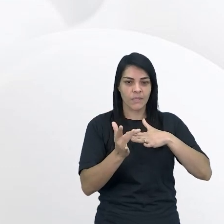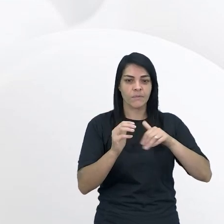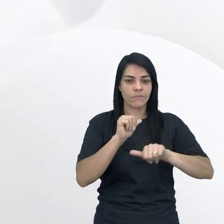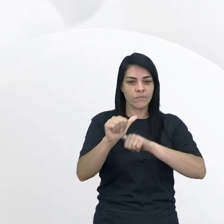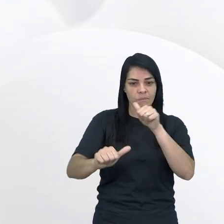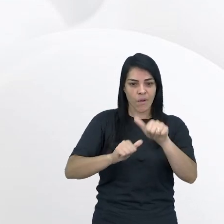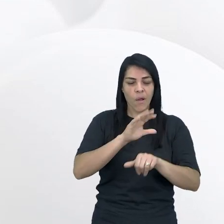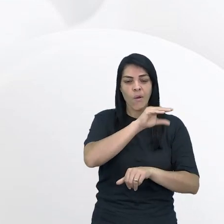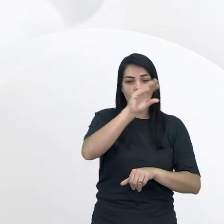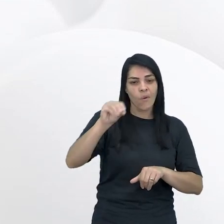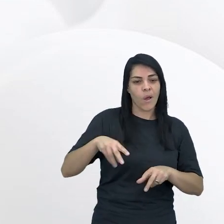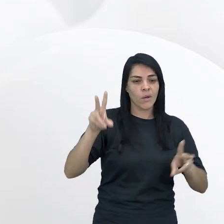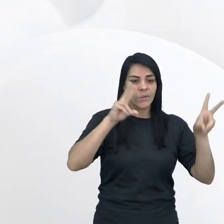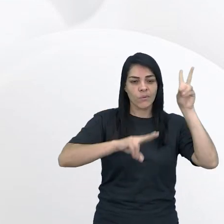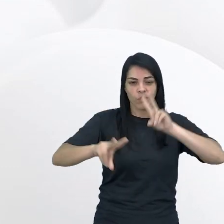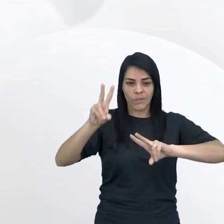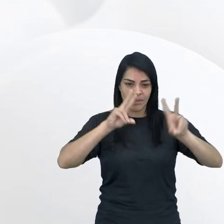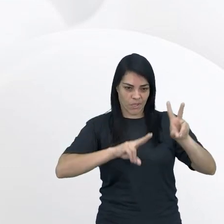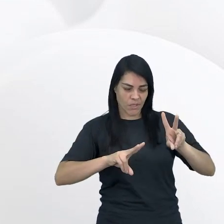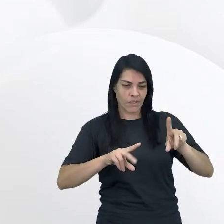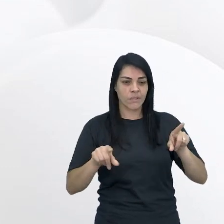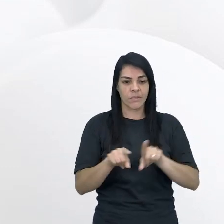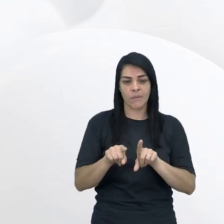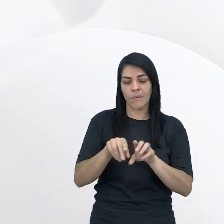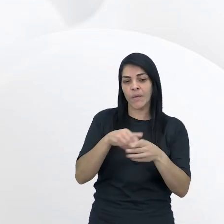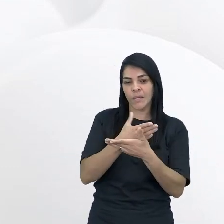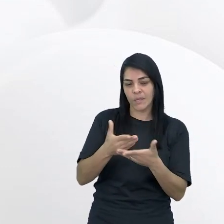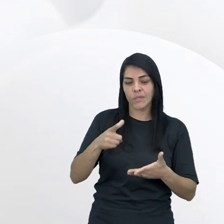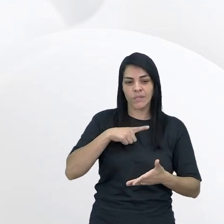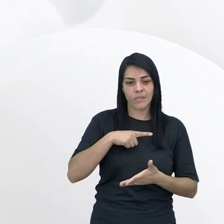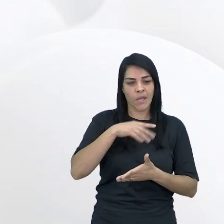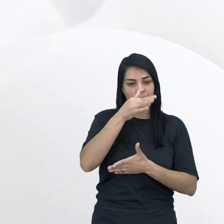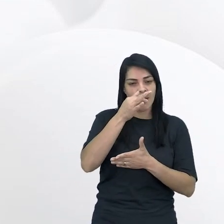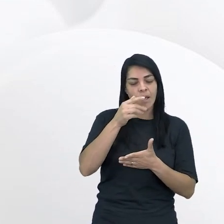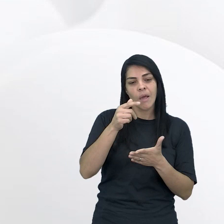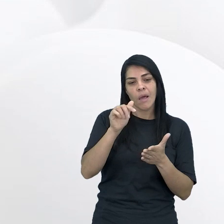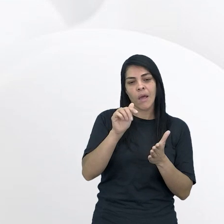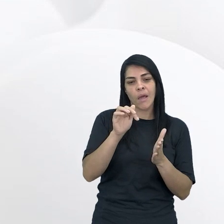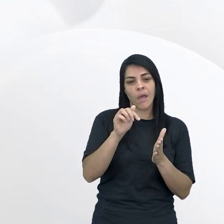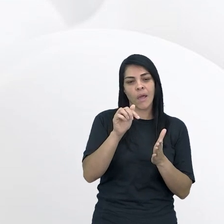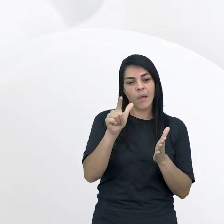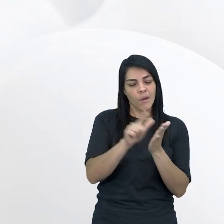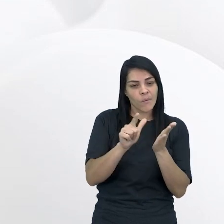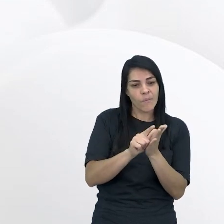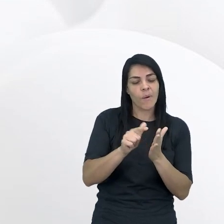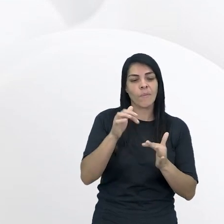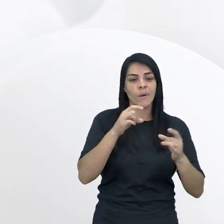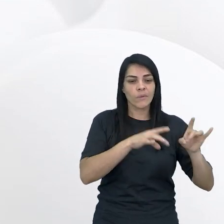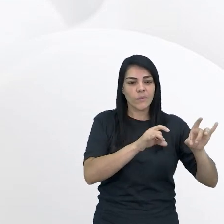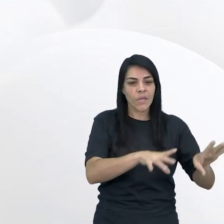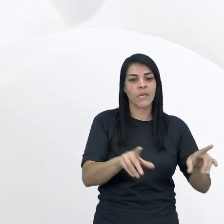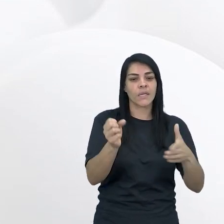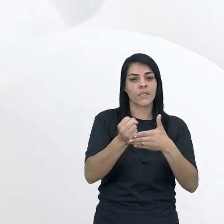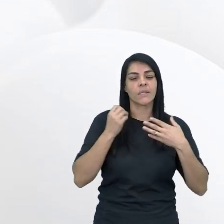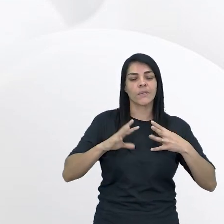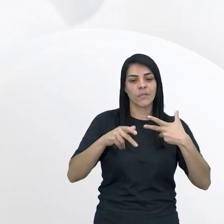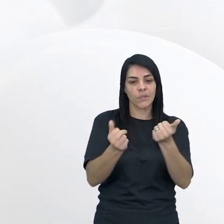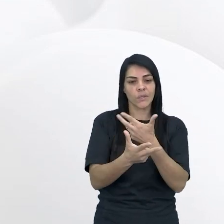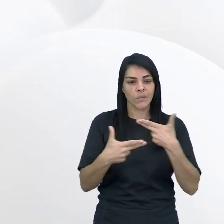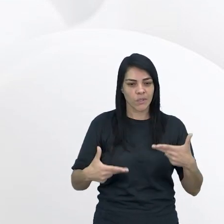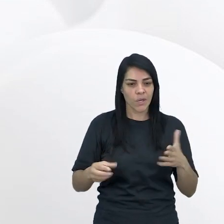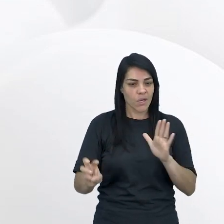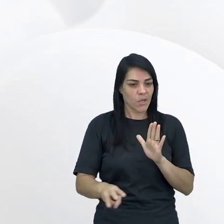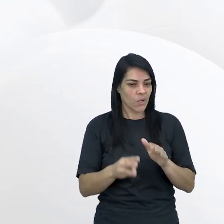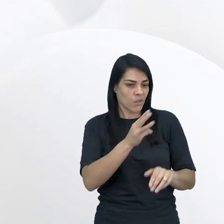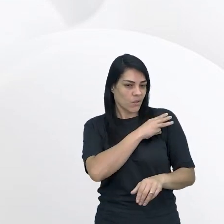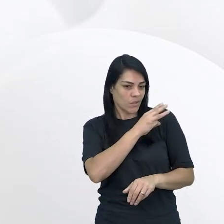multimodais e verbos visuais, que aí a ficha técnica da Evandra aí ela vem trazer tudo isso, né? Uhum. No